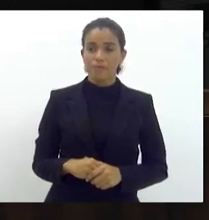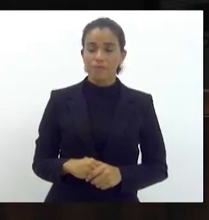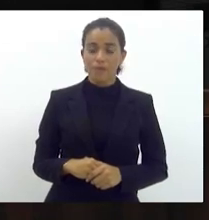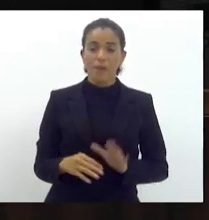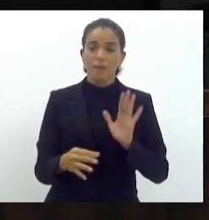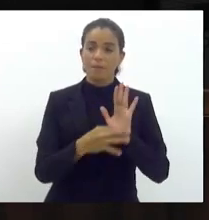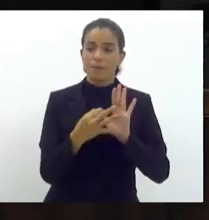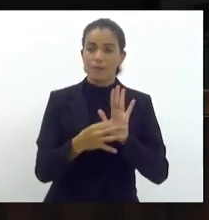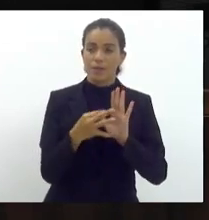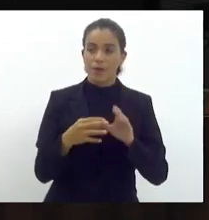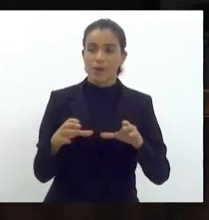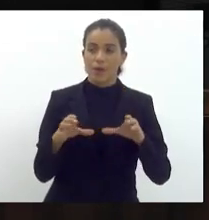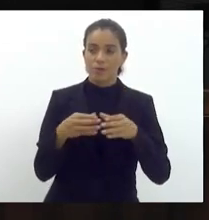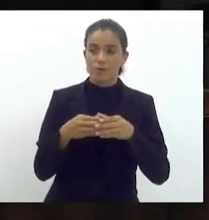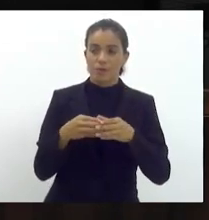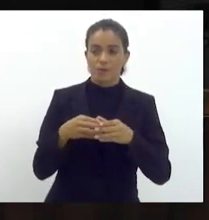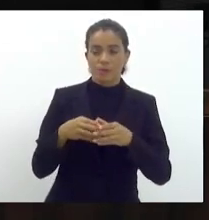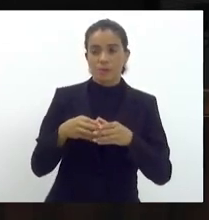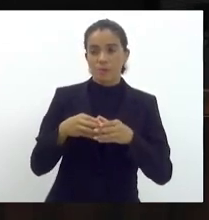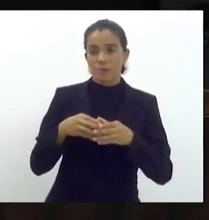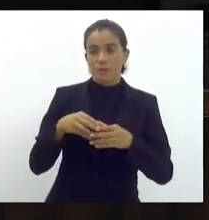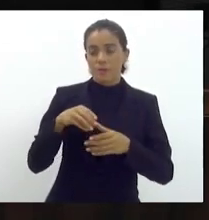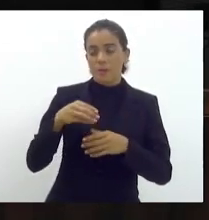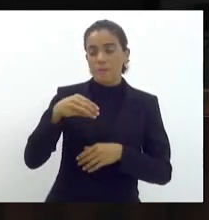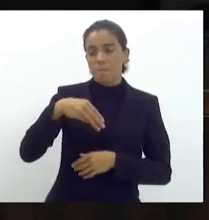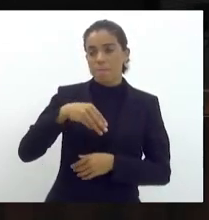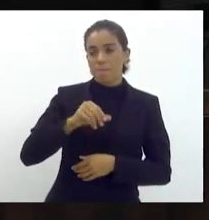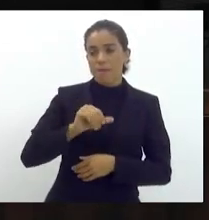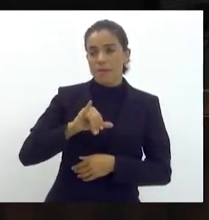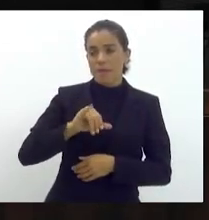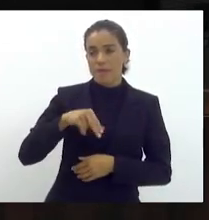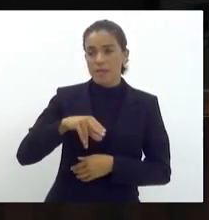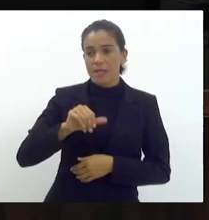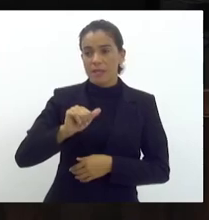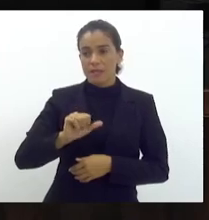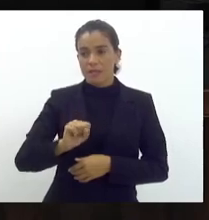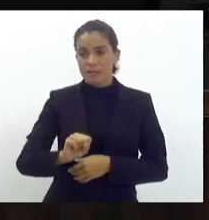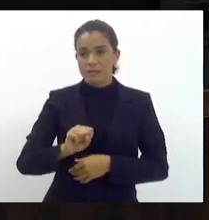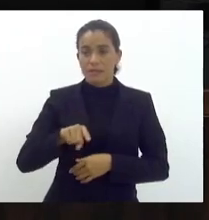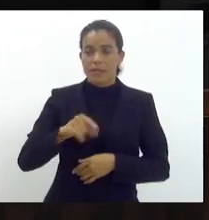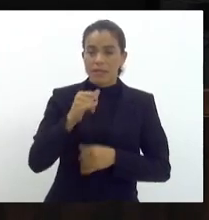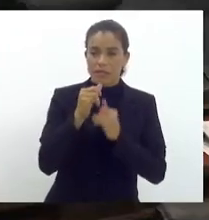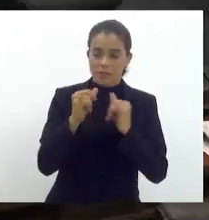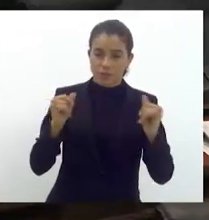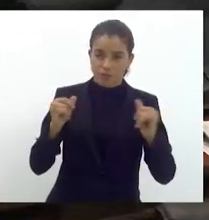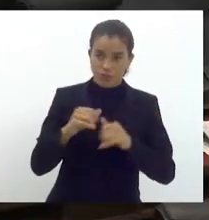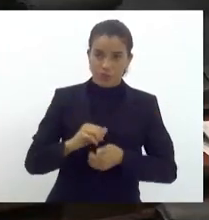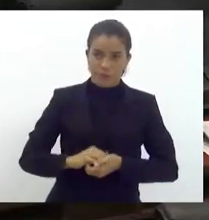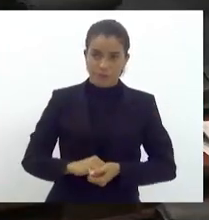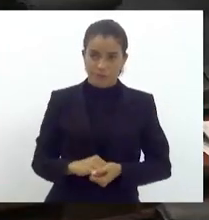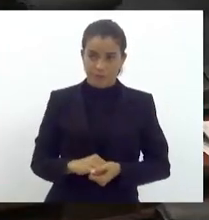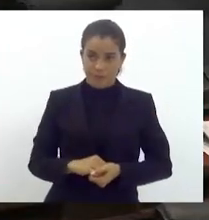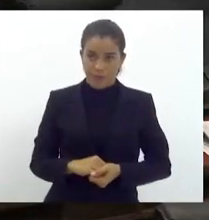pela comissão de Minas e energia Deputado Thiago Rangel nosso presidente